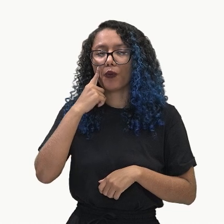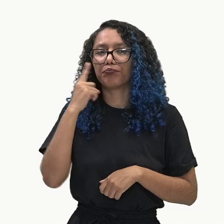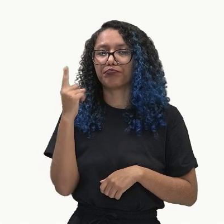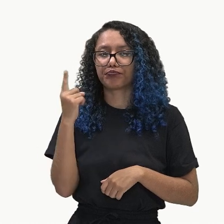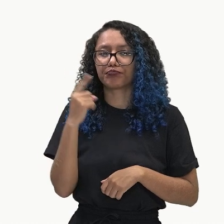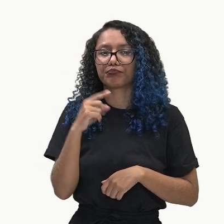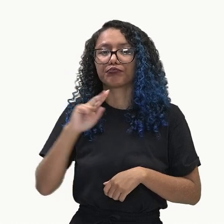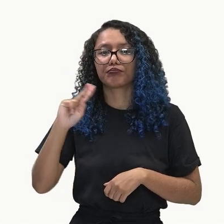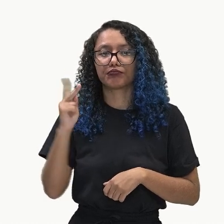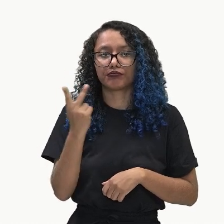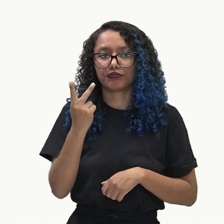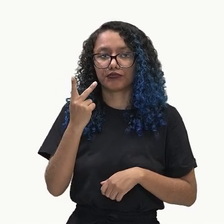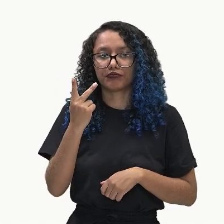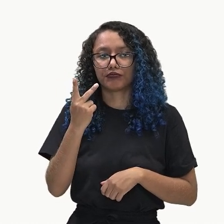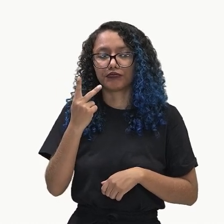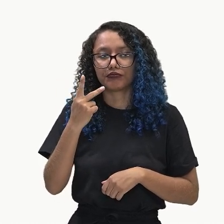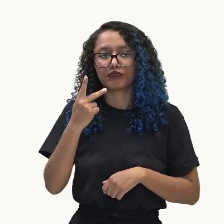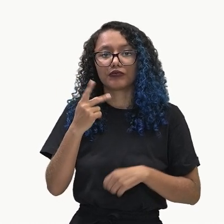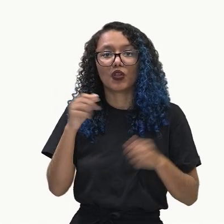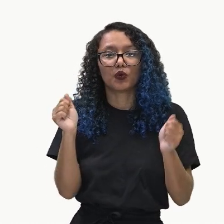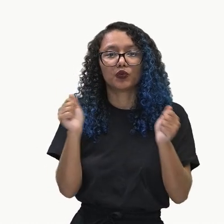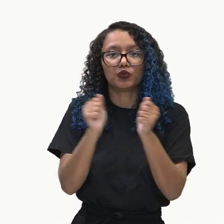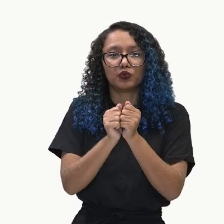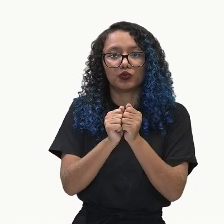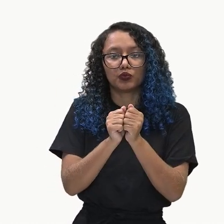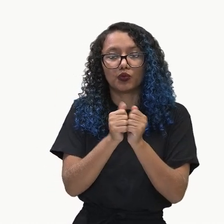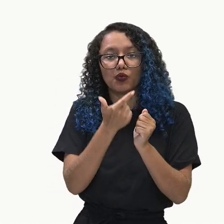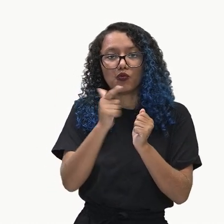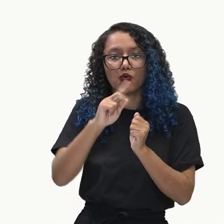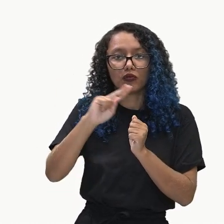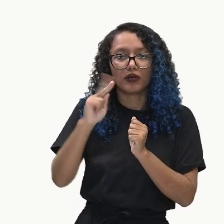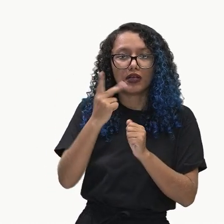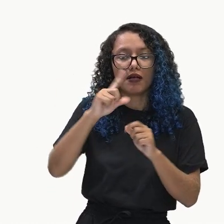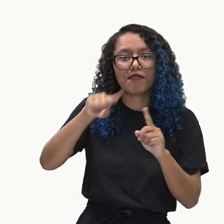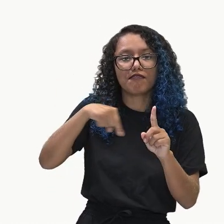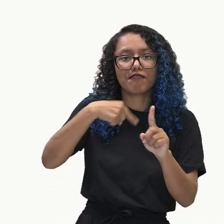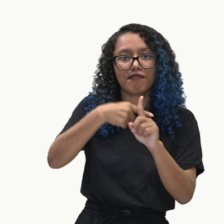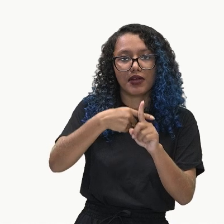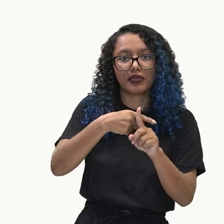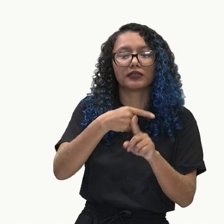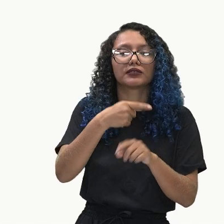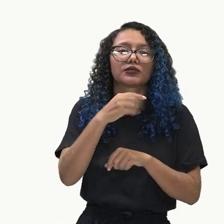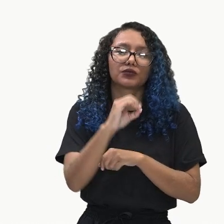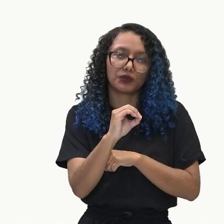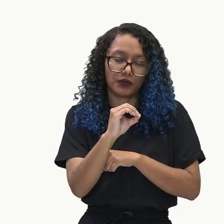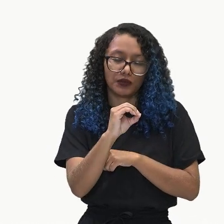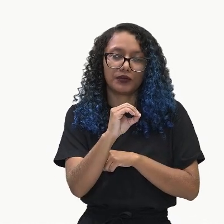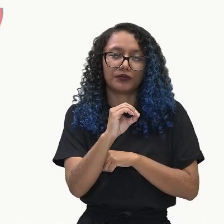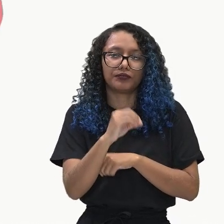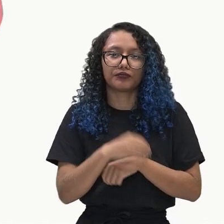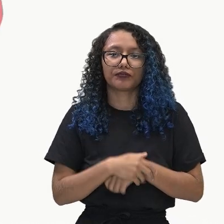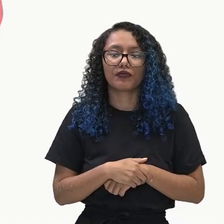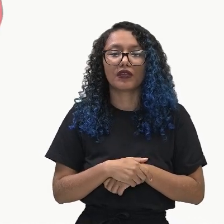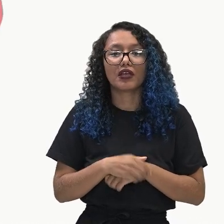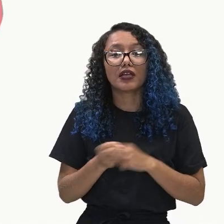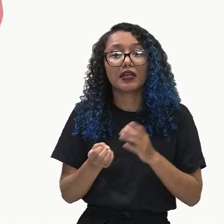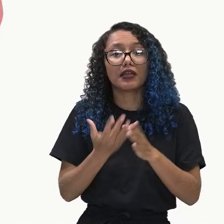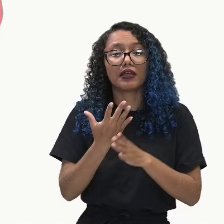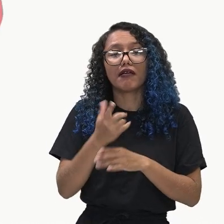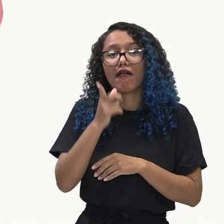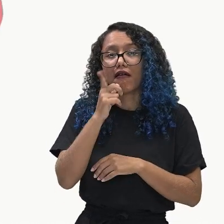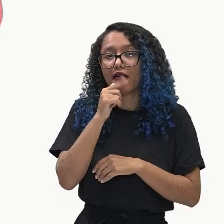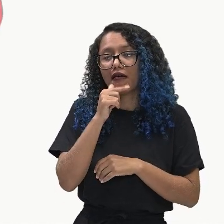se juntar com esse hidrogênio e essa molécula de oxigênio. Vai me formar a